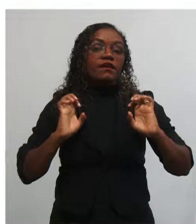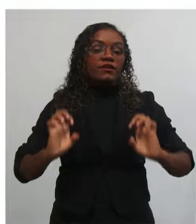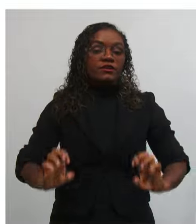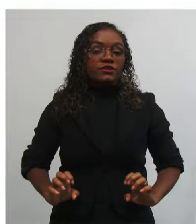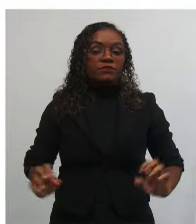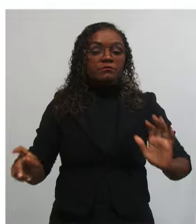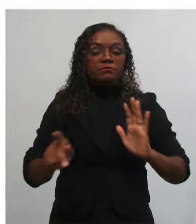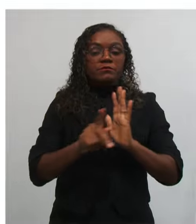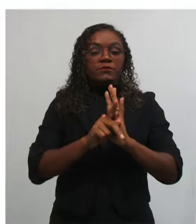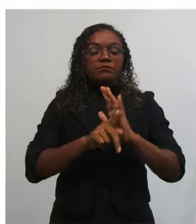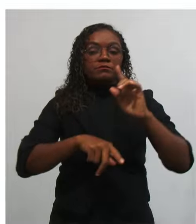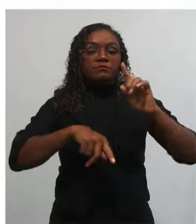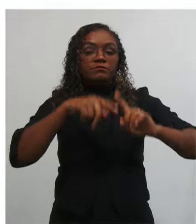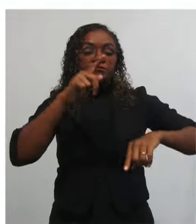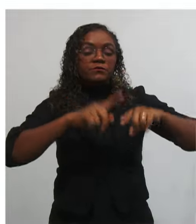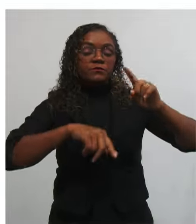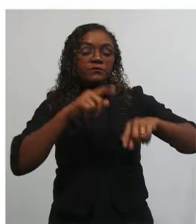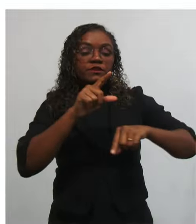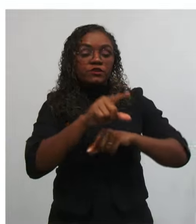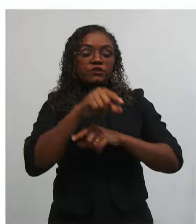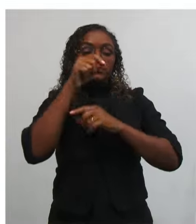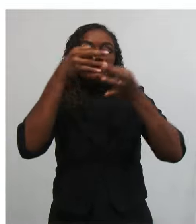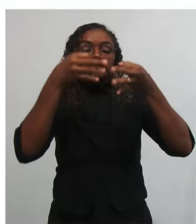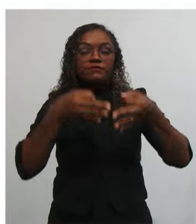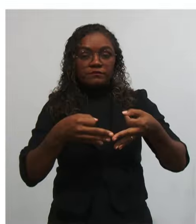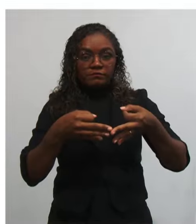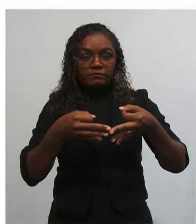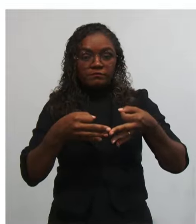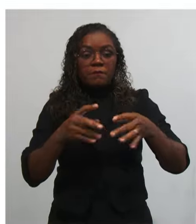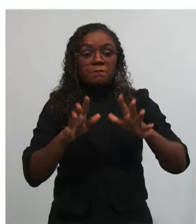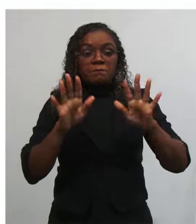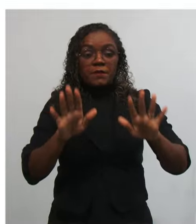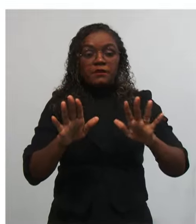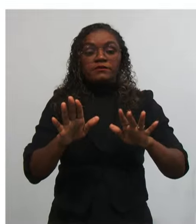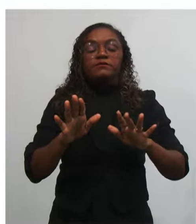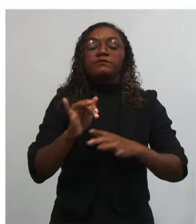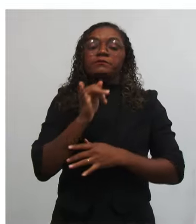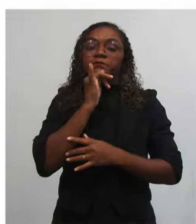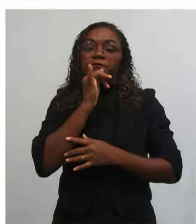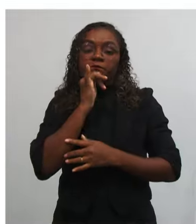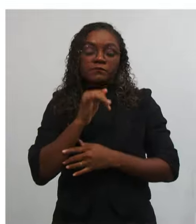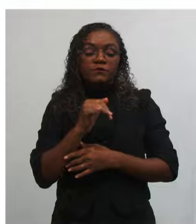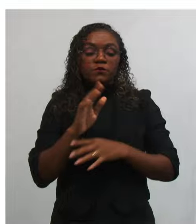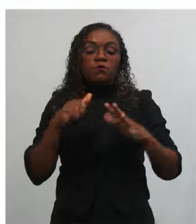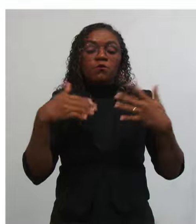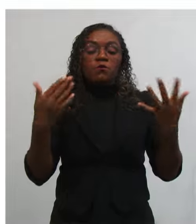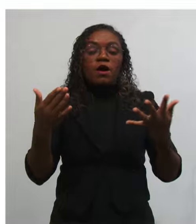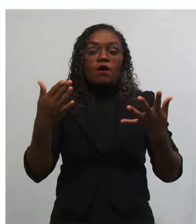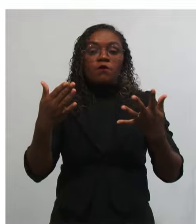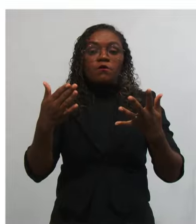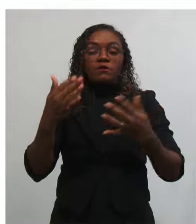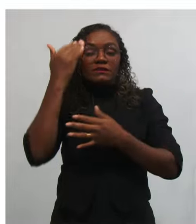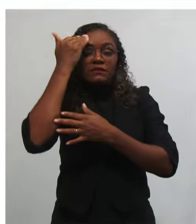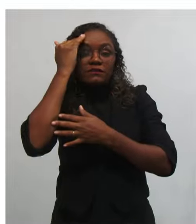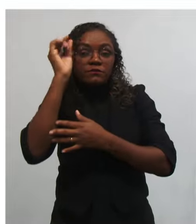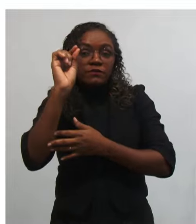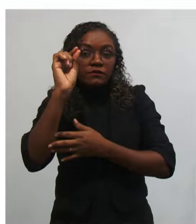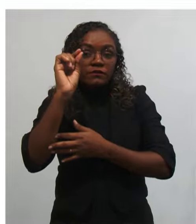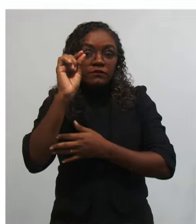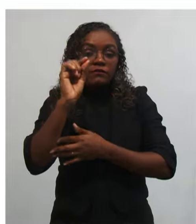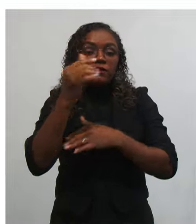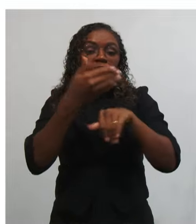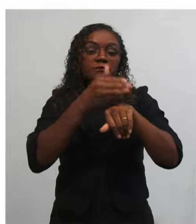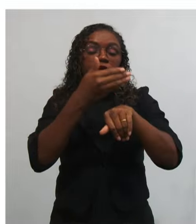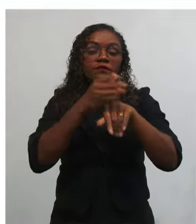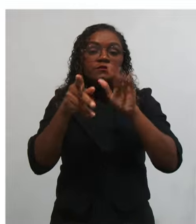e eh para pensar sobre isto é importante que a gente entenda que as práticas avaliativas elas